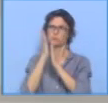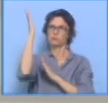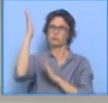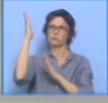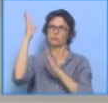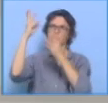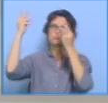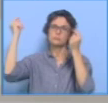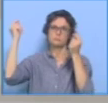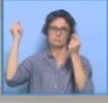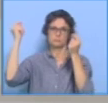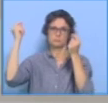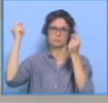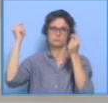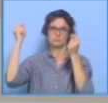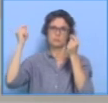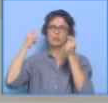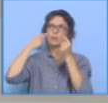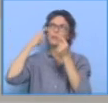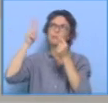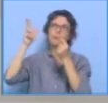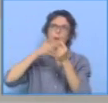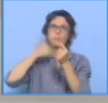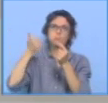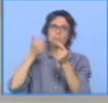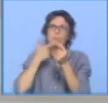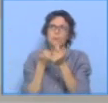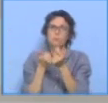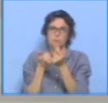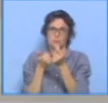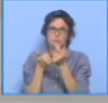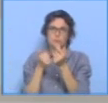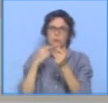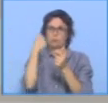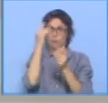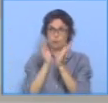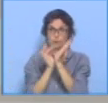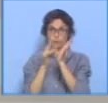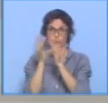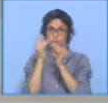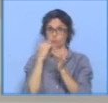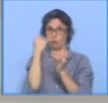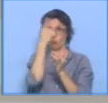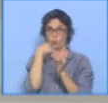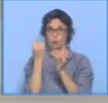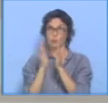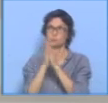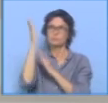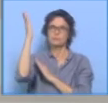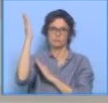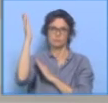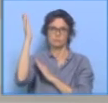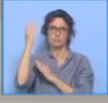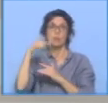grande título. Jesus, imagem do Deus, imagem visível, do Deus invisível. Como no primeiro capítulo